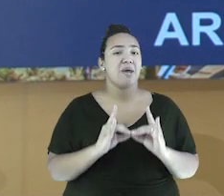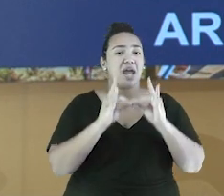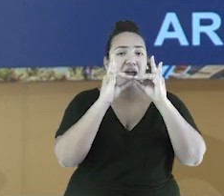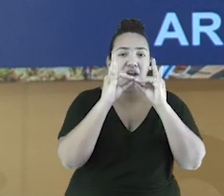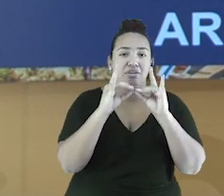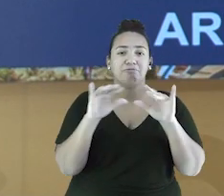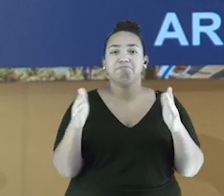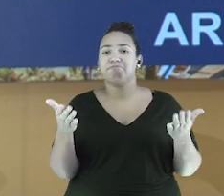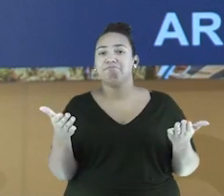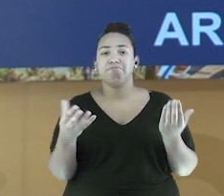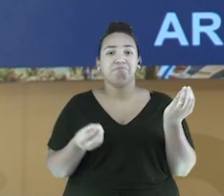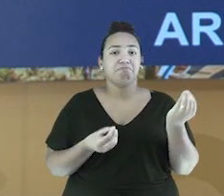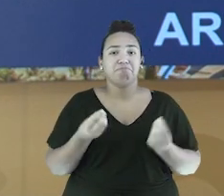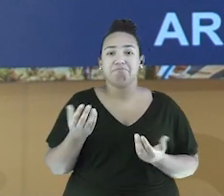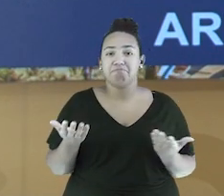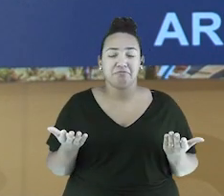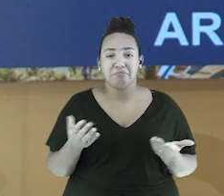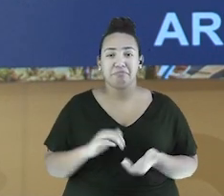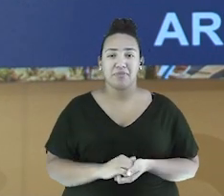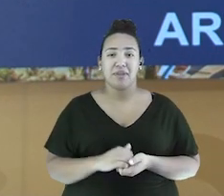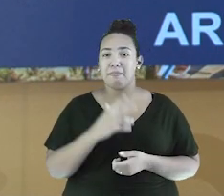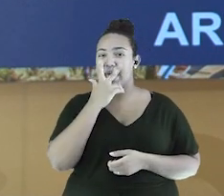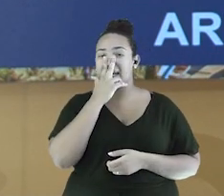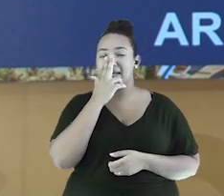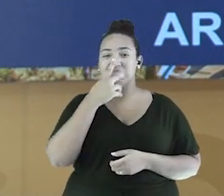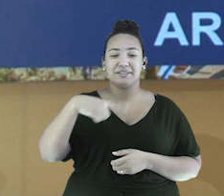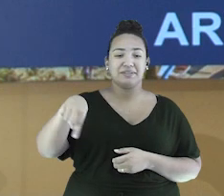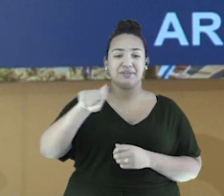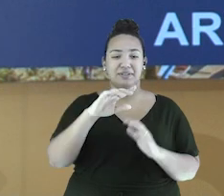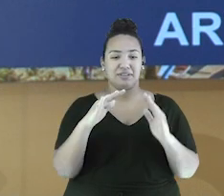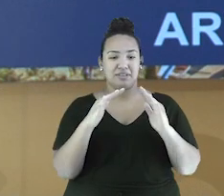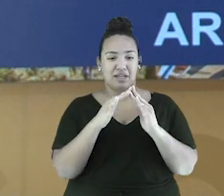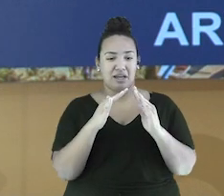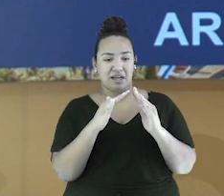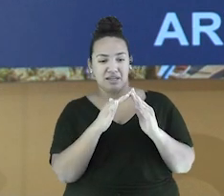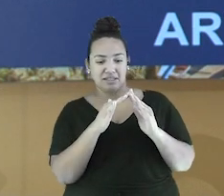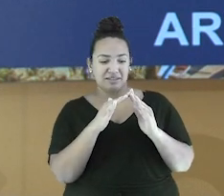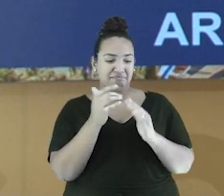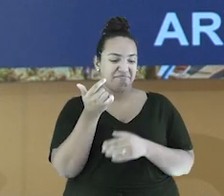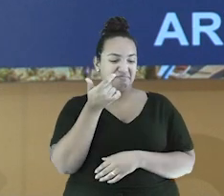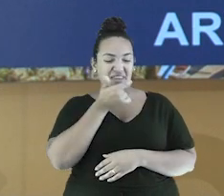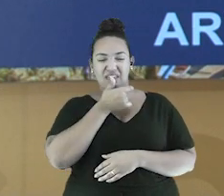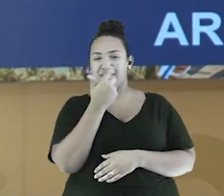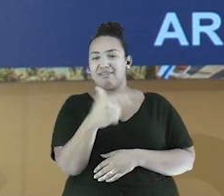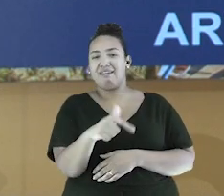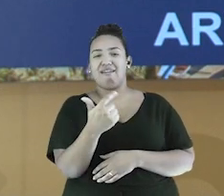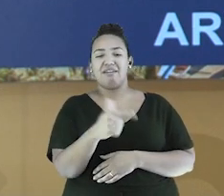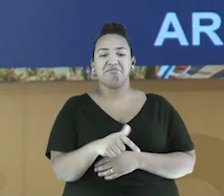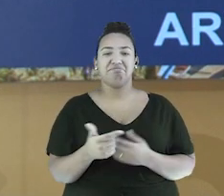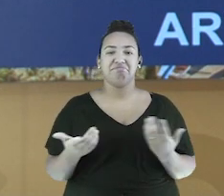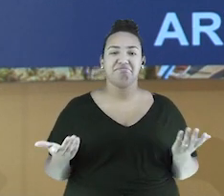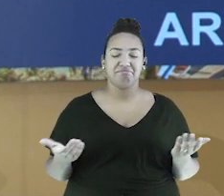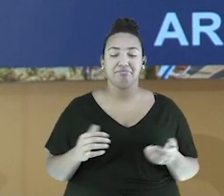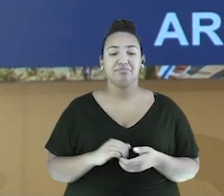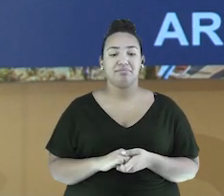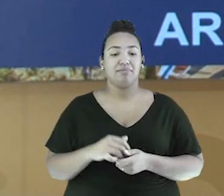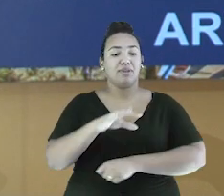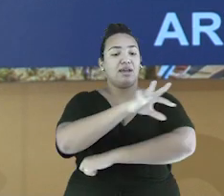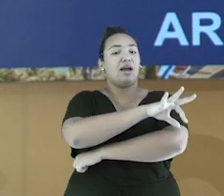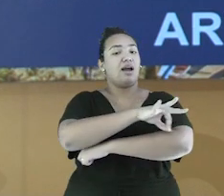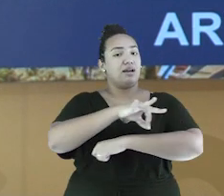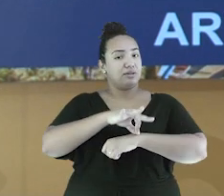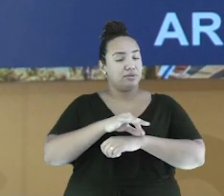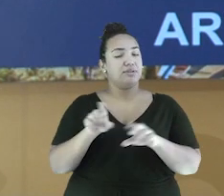graça teria? Iria parecer que moramos em labirintos, sem nenhuma graça. A arquitetura também